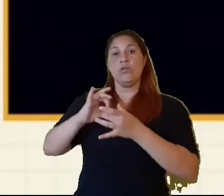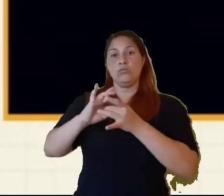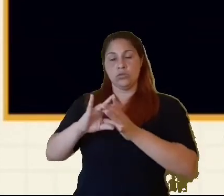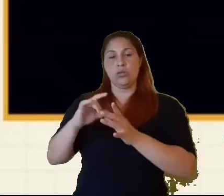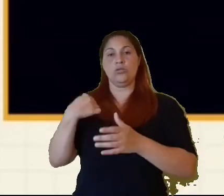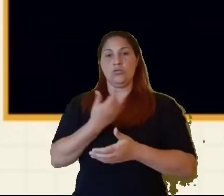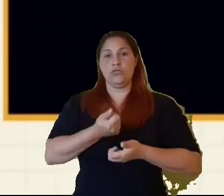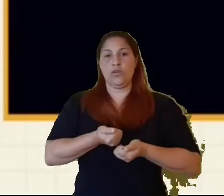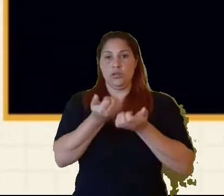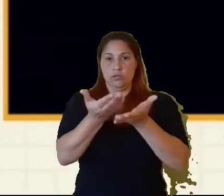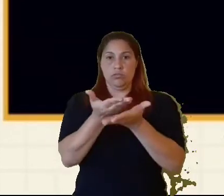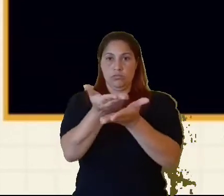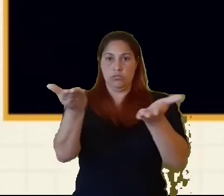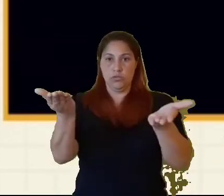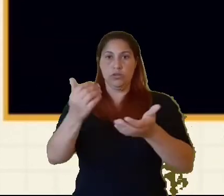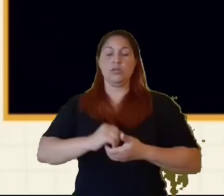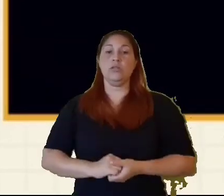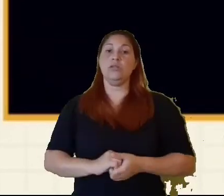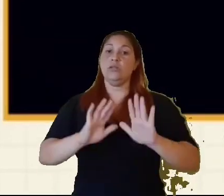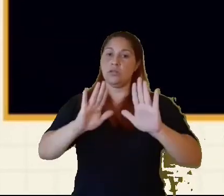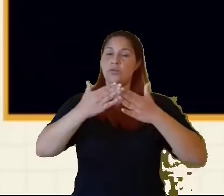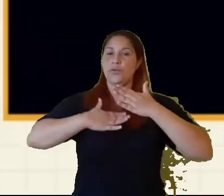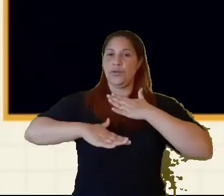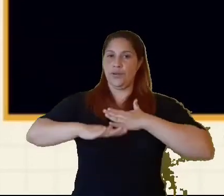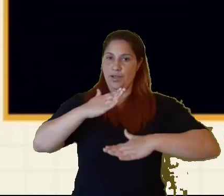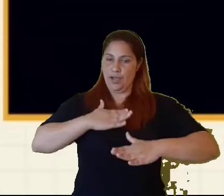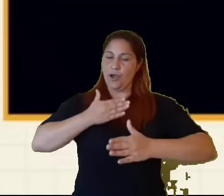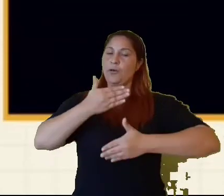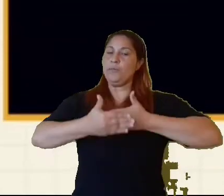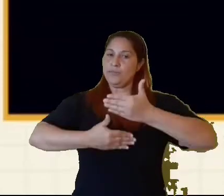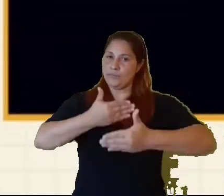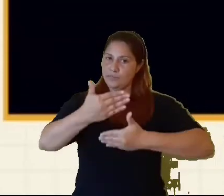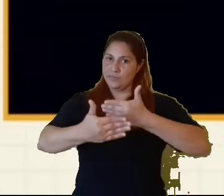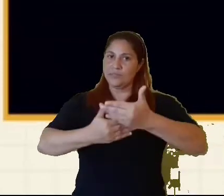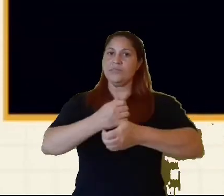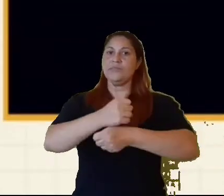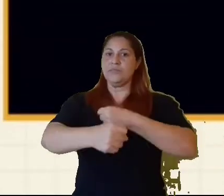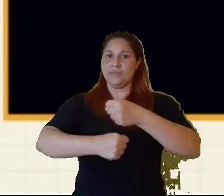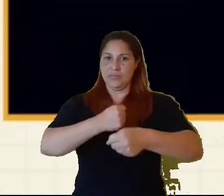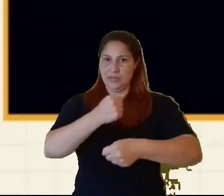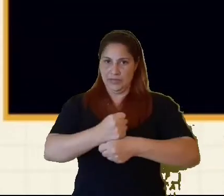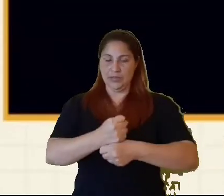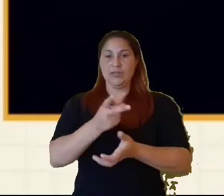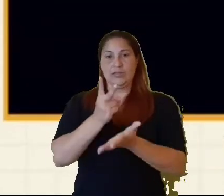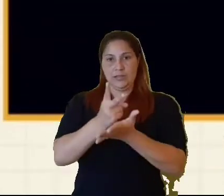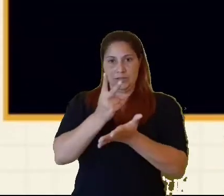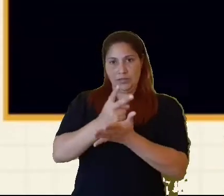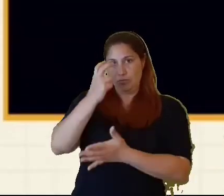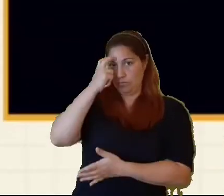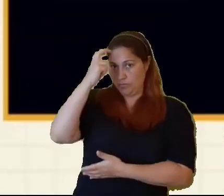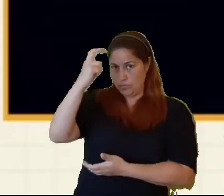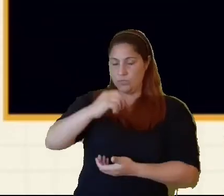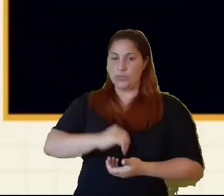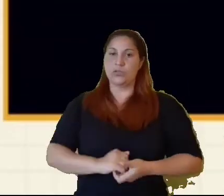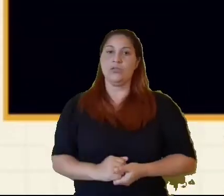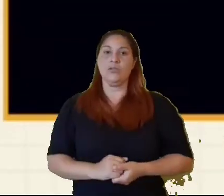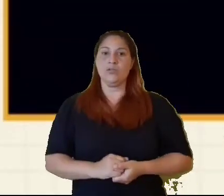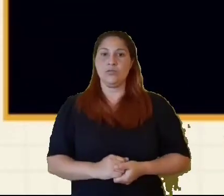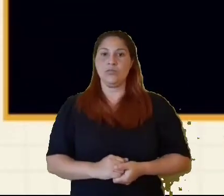fazendo a entrega para todos vocês. Então, tenham calma que as coisas vão caminhar esse ano, sempre com muita